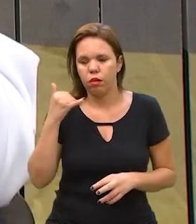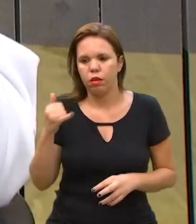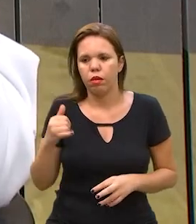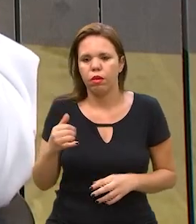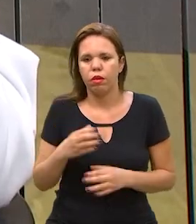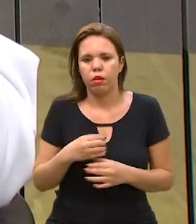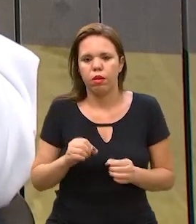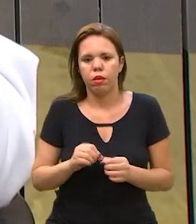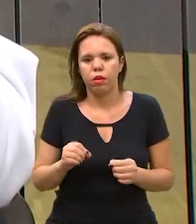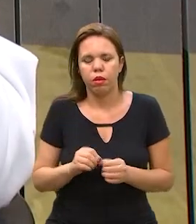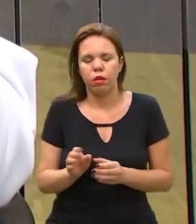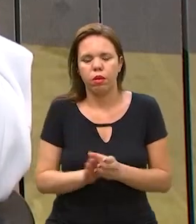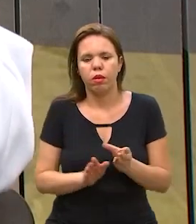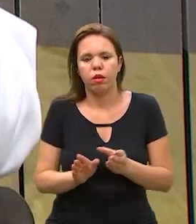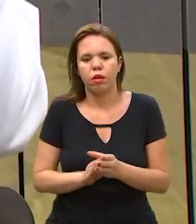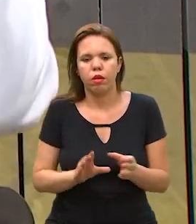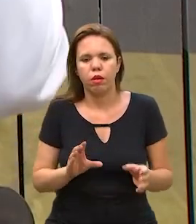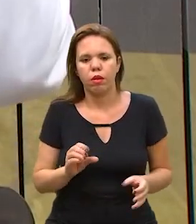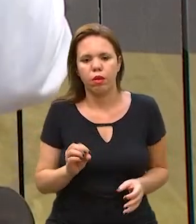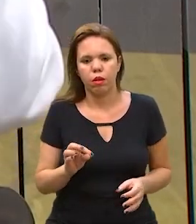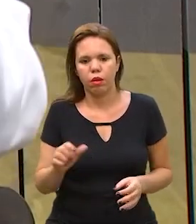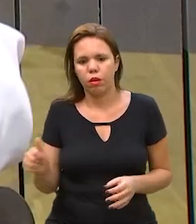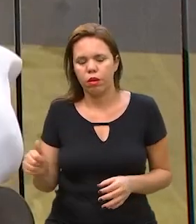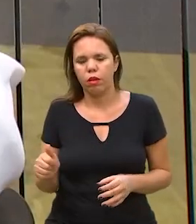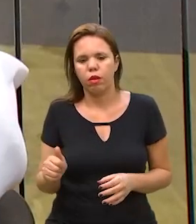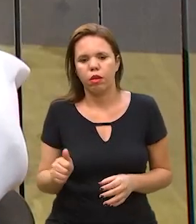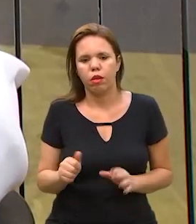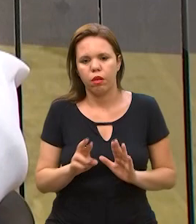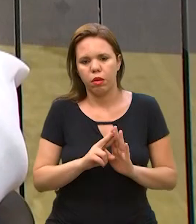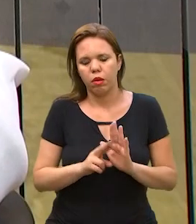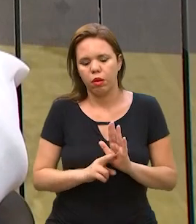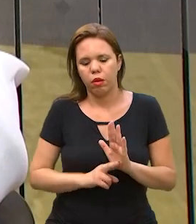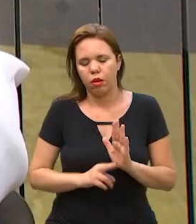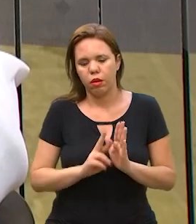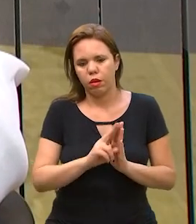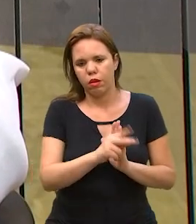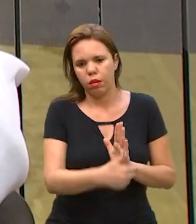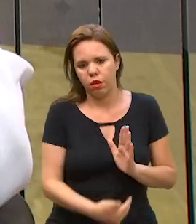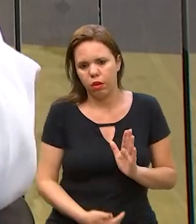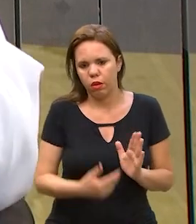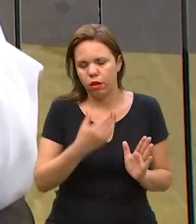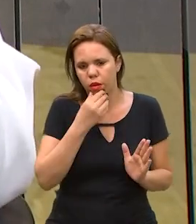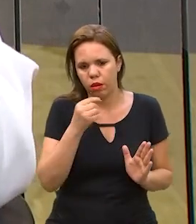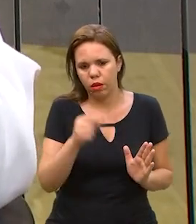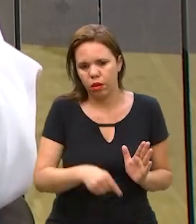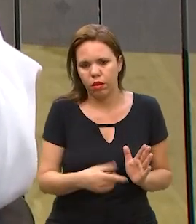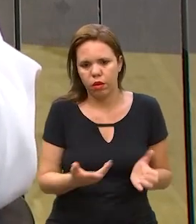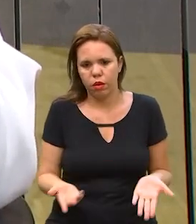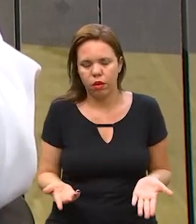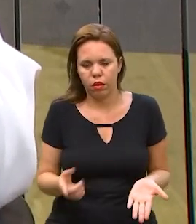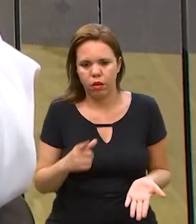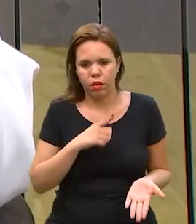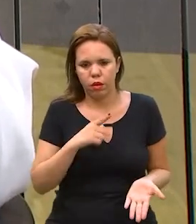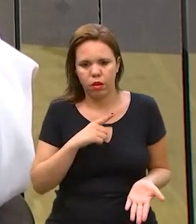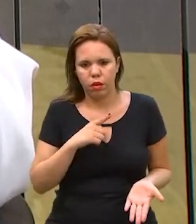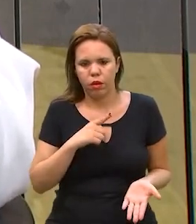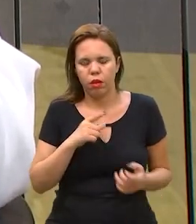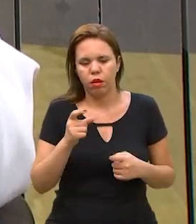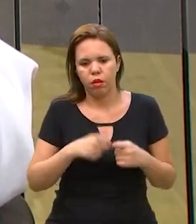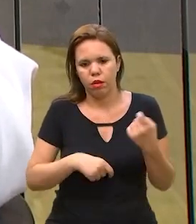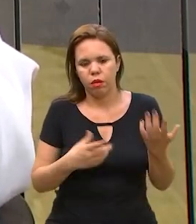para pegar as orientações de coleta, é passada uma série de recomendações para ele. Então, se ele teve